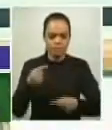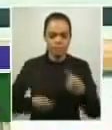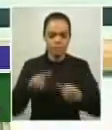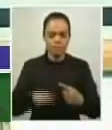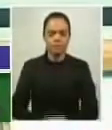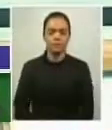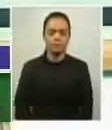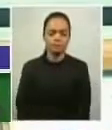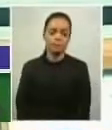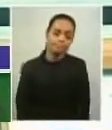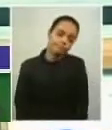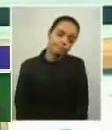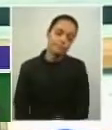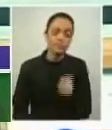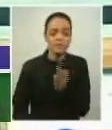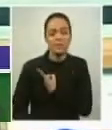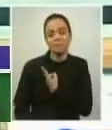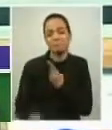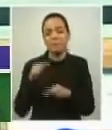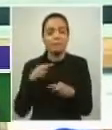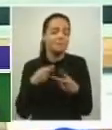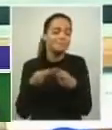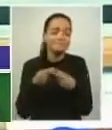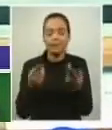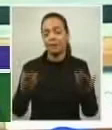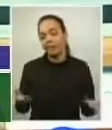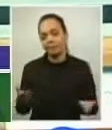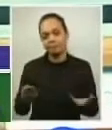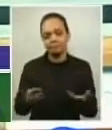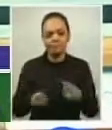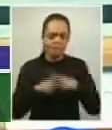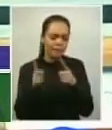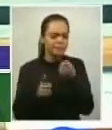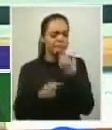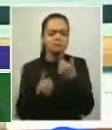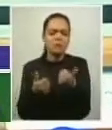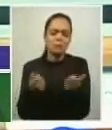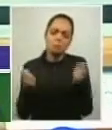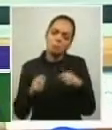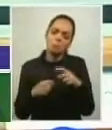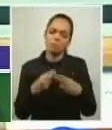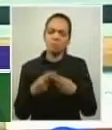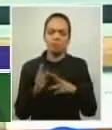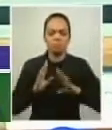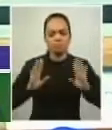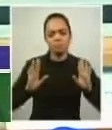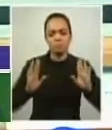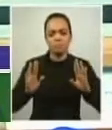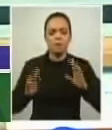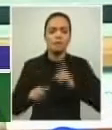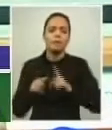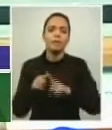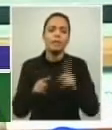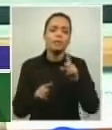e não me serve totalmente Mas ela é uma referência E por que